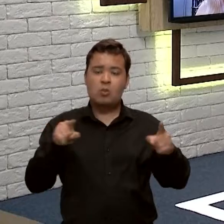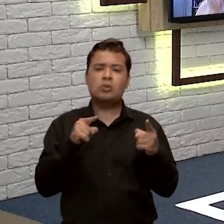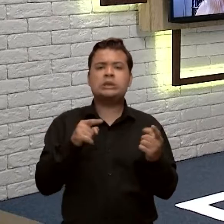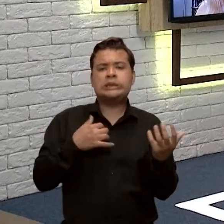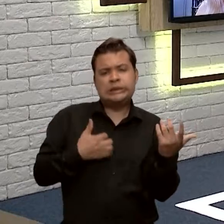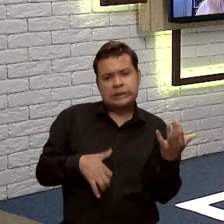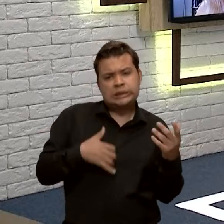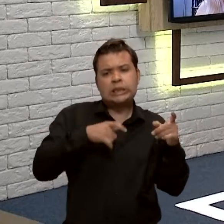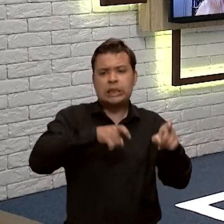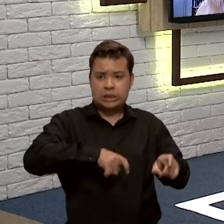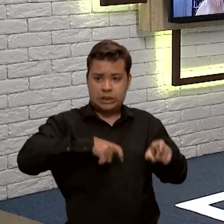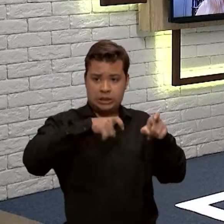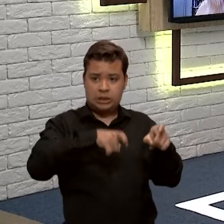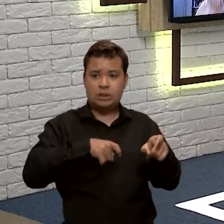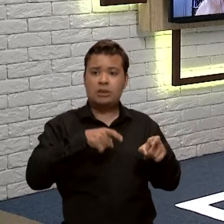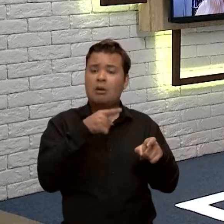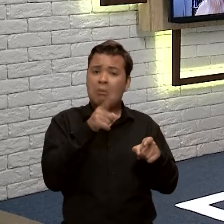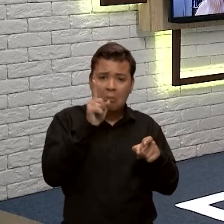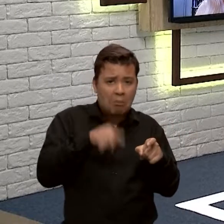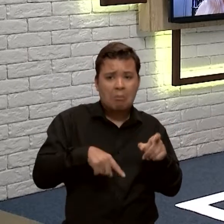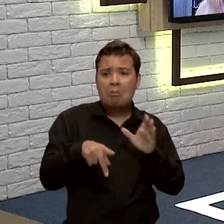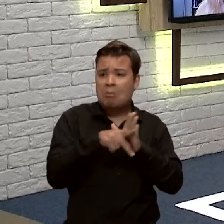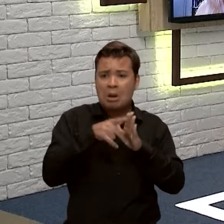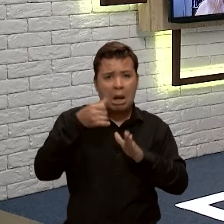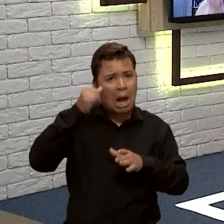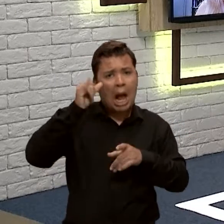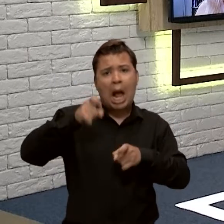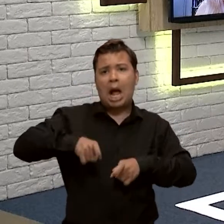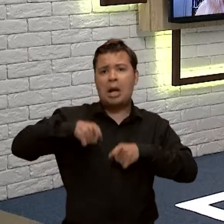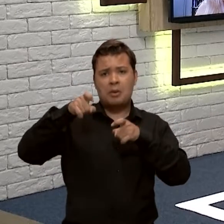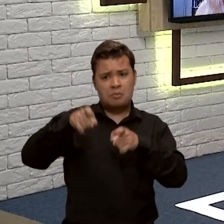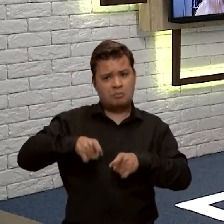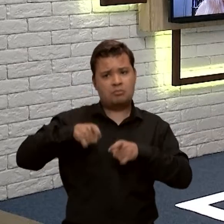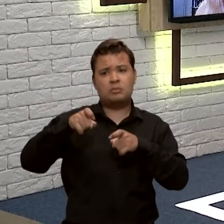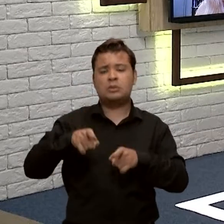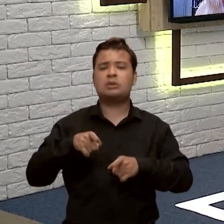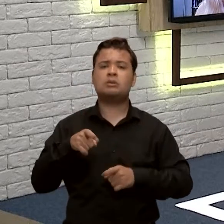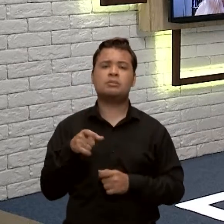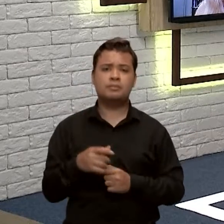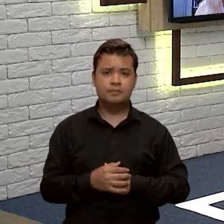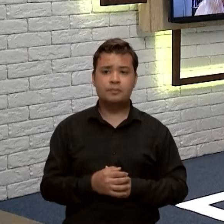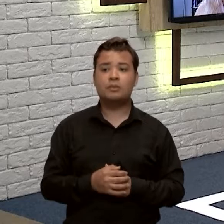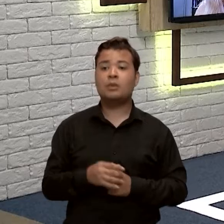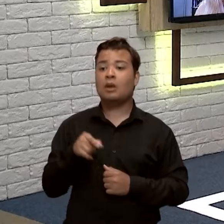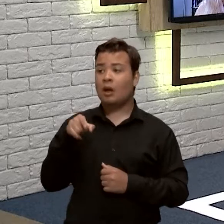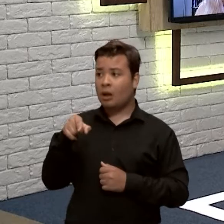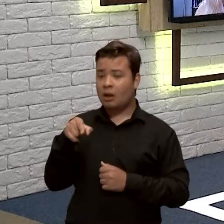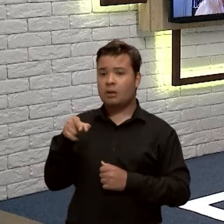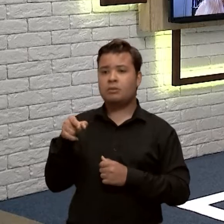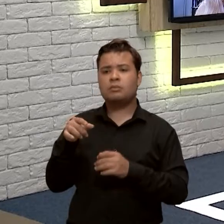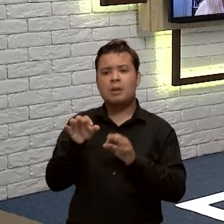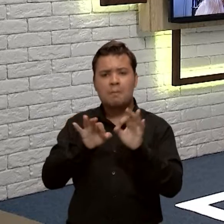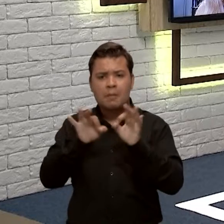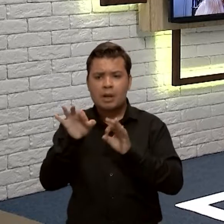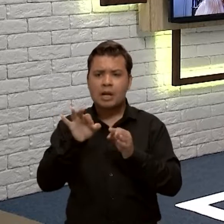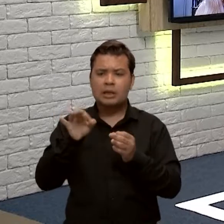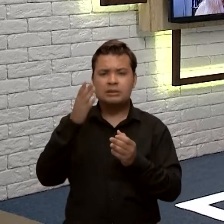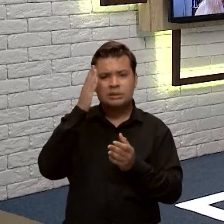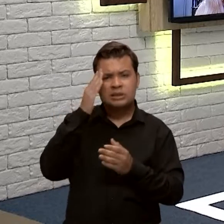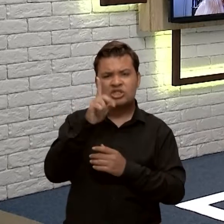que era a música caipira, vinda dos rincões e trazida para o disco, para o